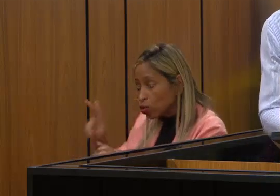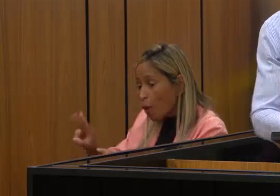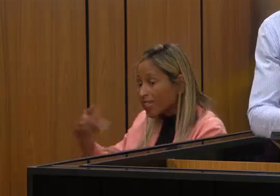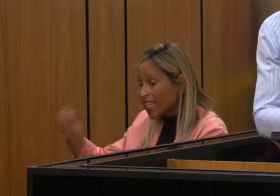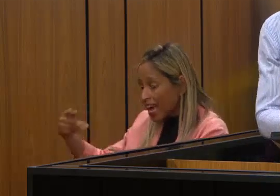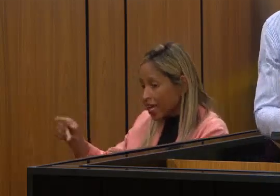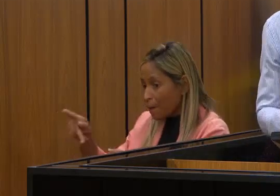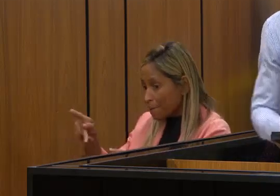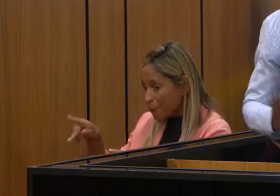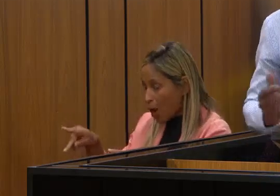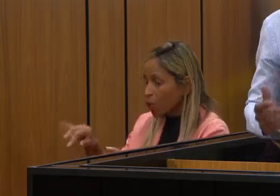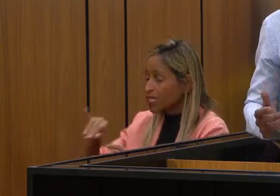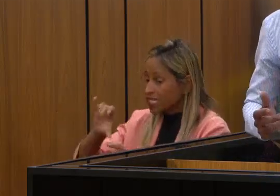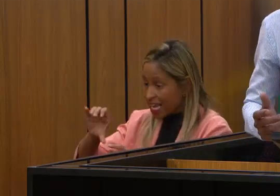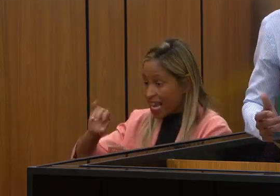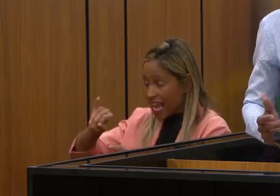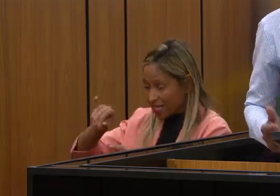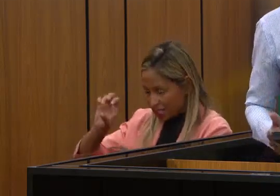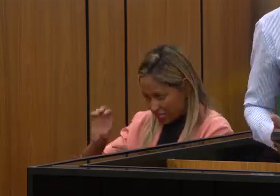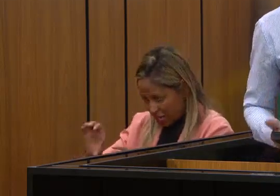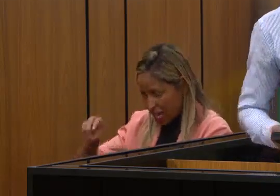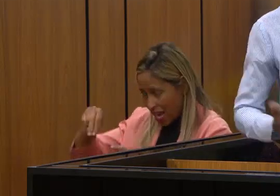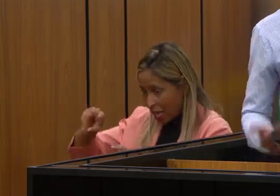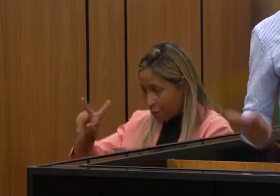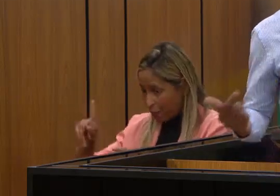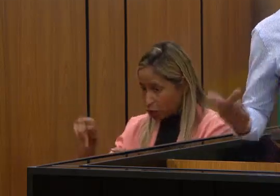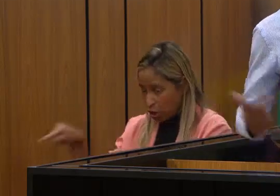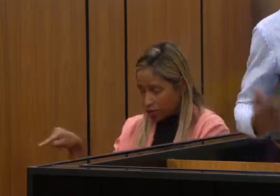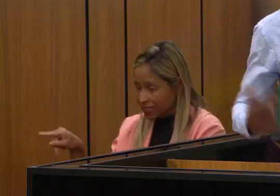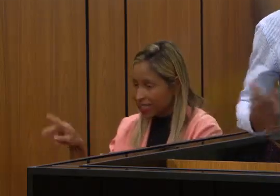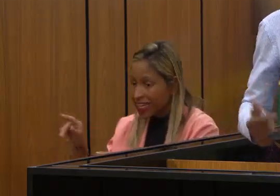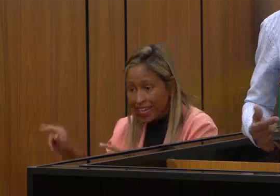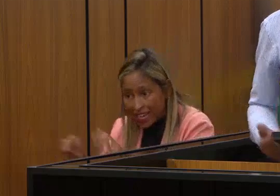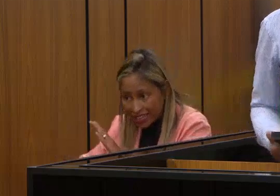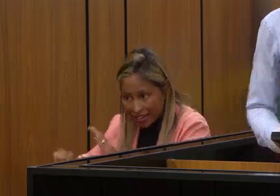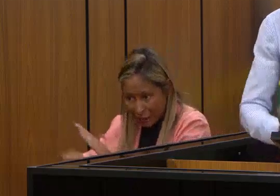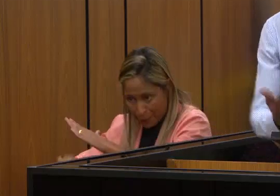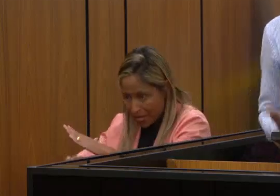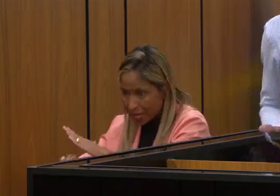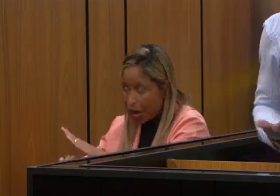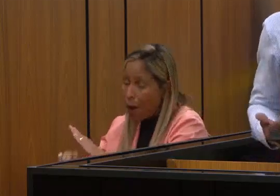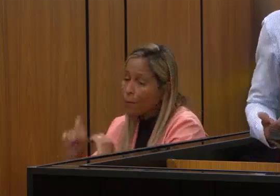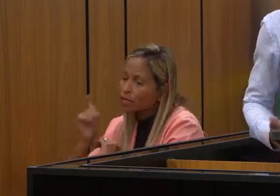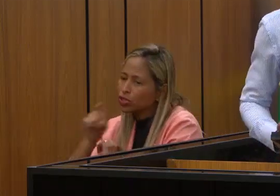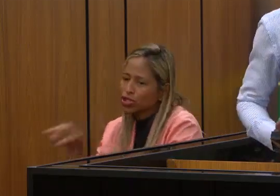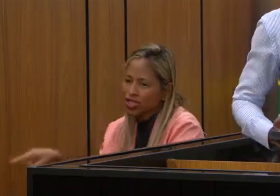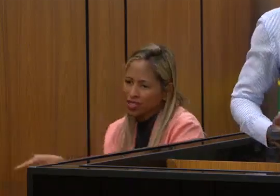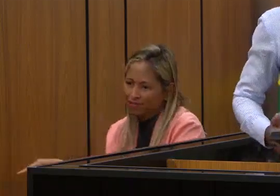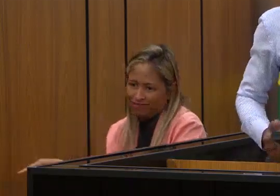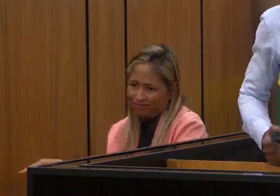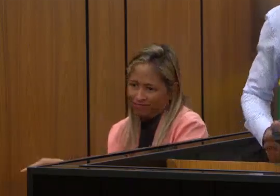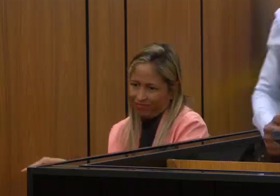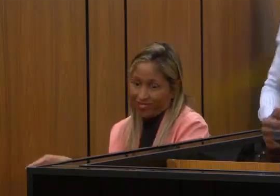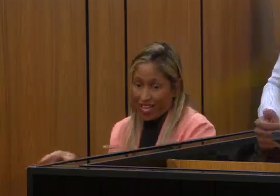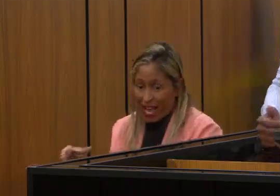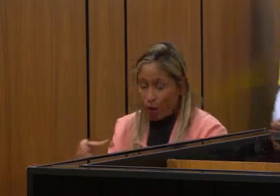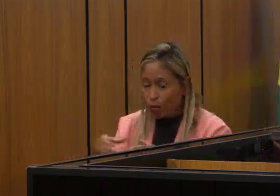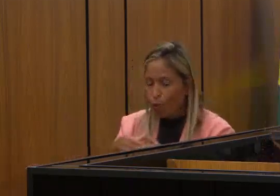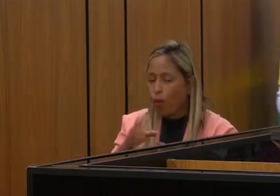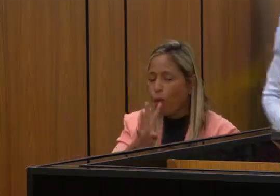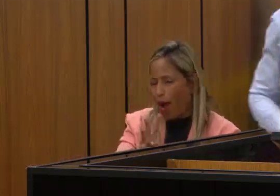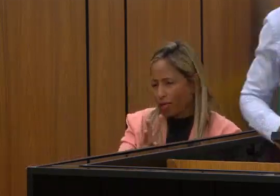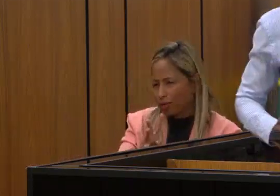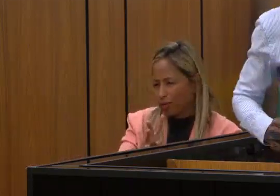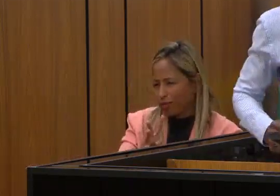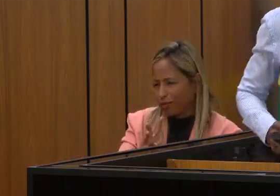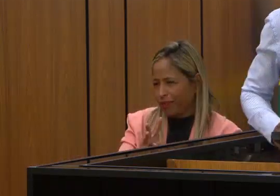nome dele no CNPJ da empresa mas eles falsificava a retirada do dinheiro que ele citou Renato